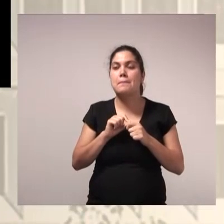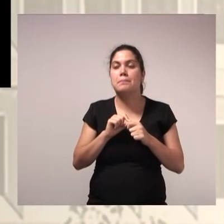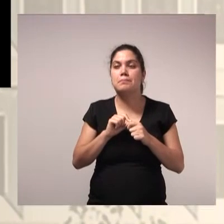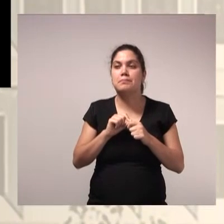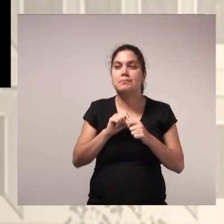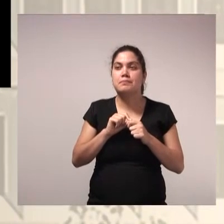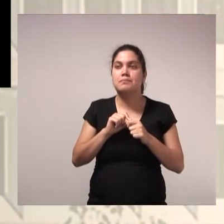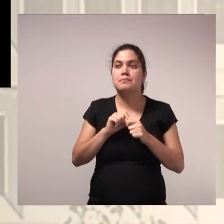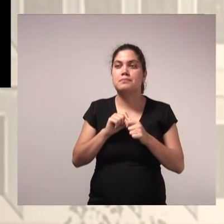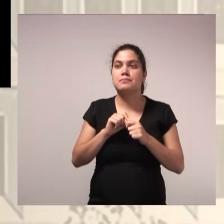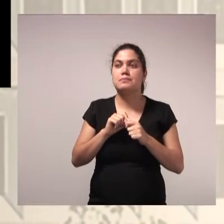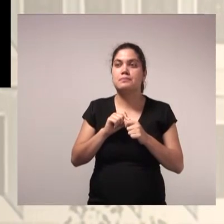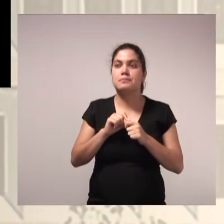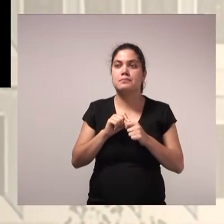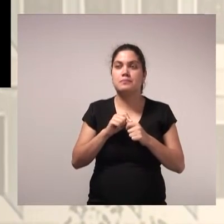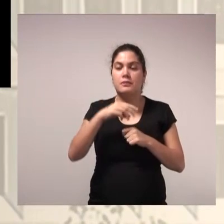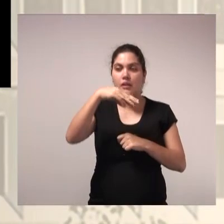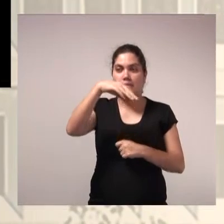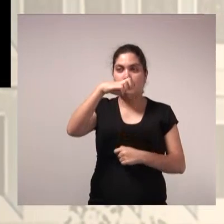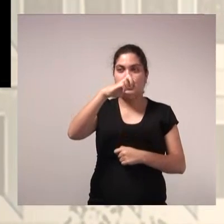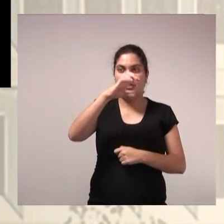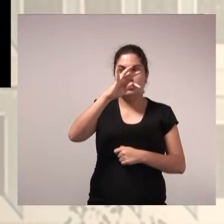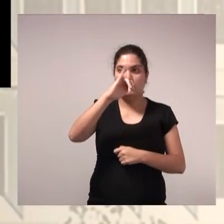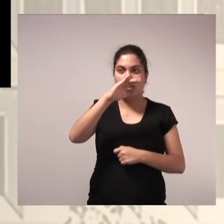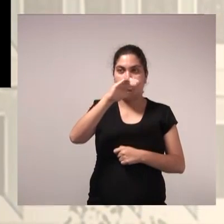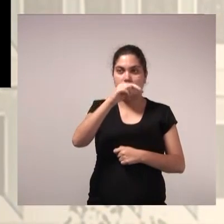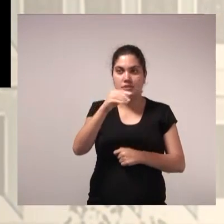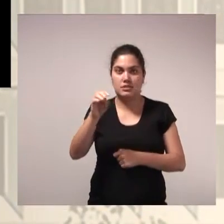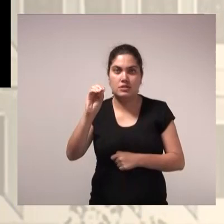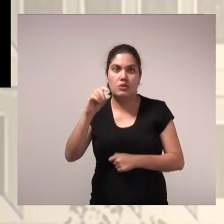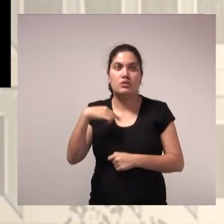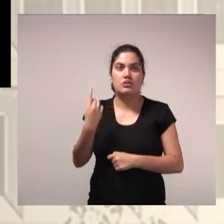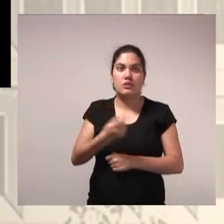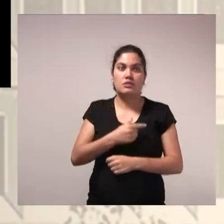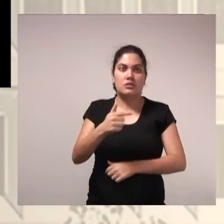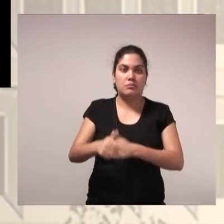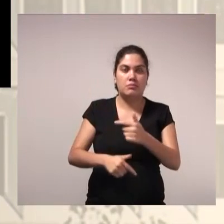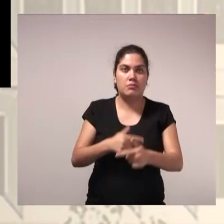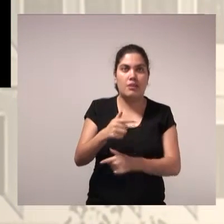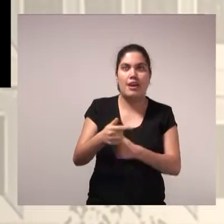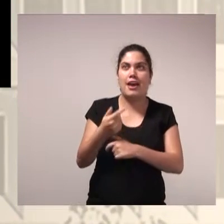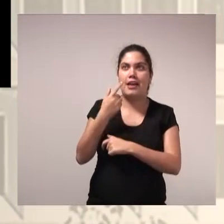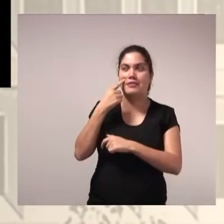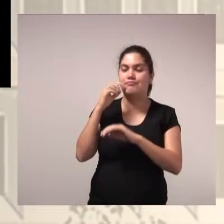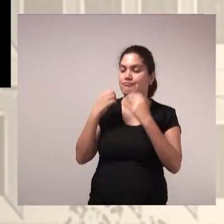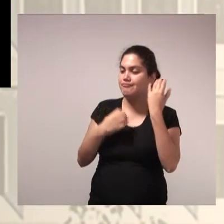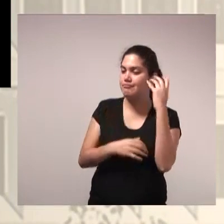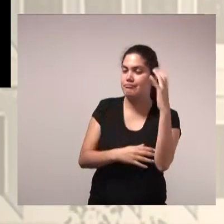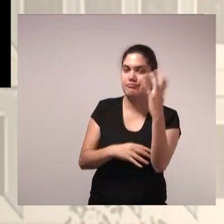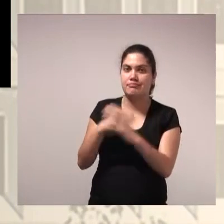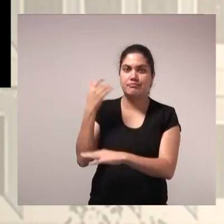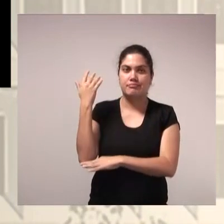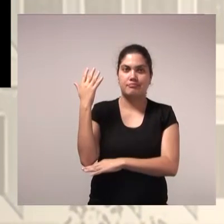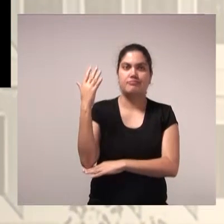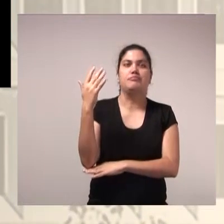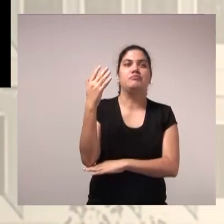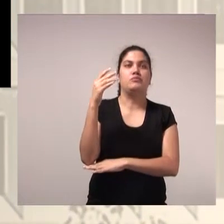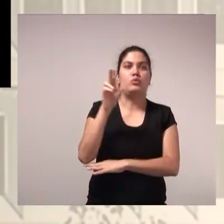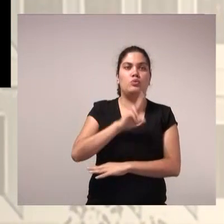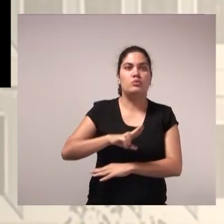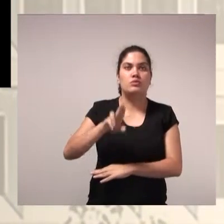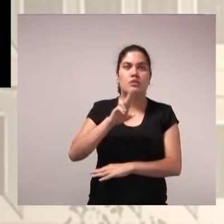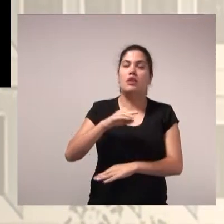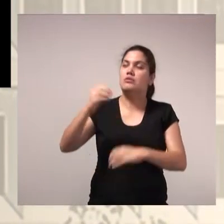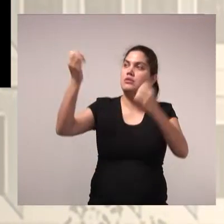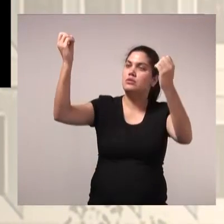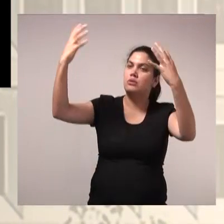a mitigação, a redução da nossa pegada ecológica através da